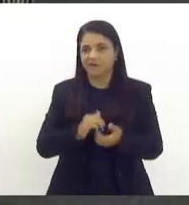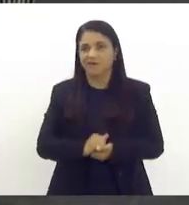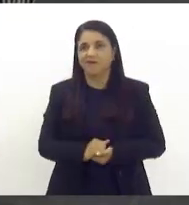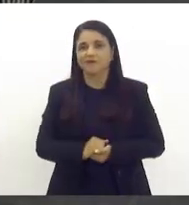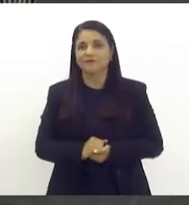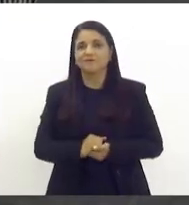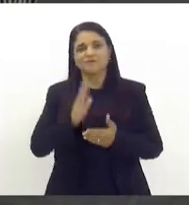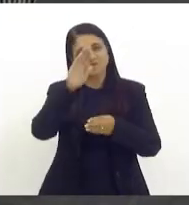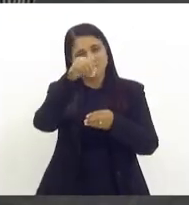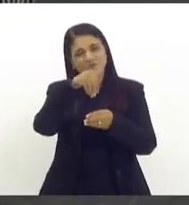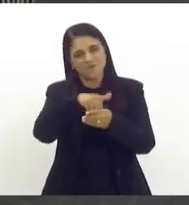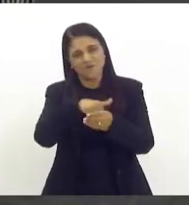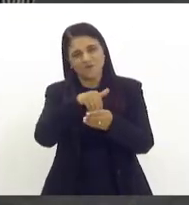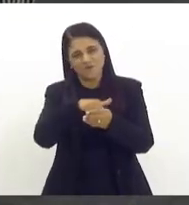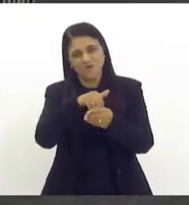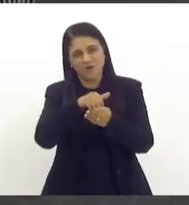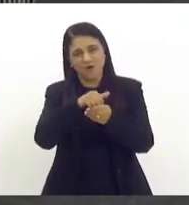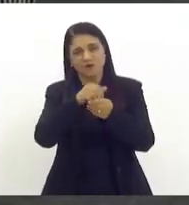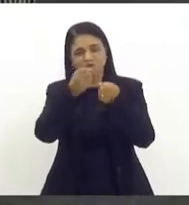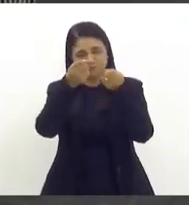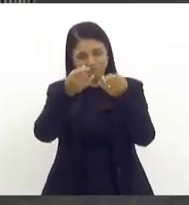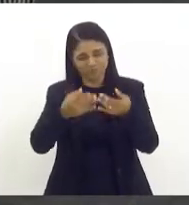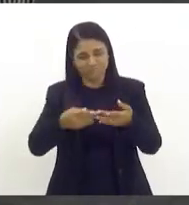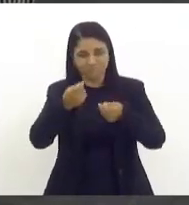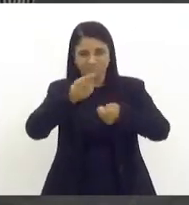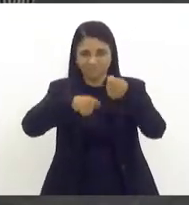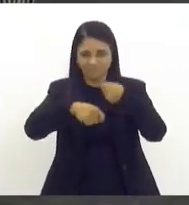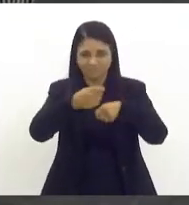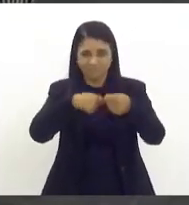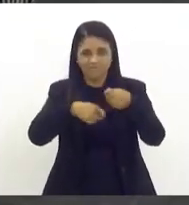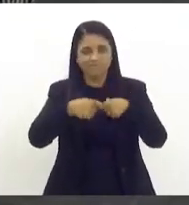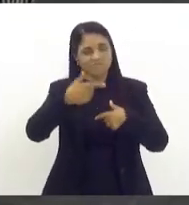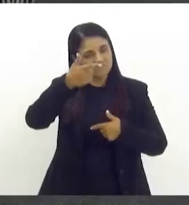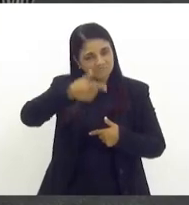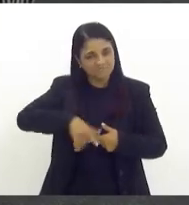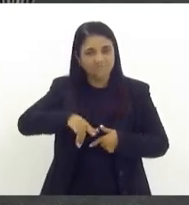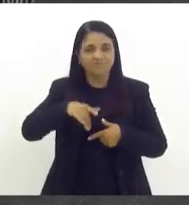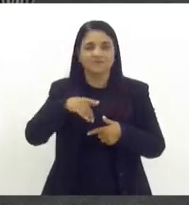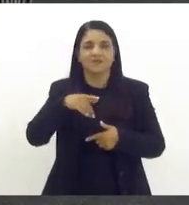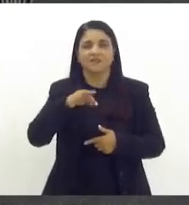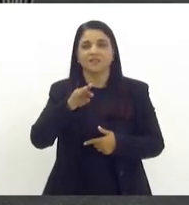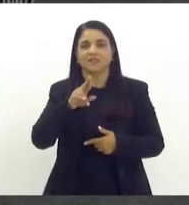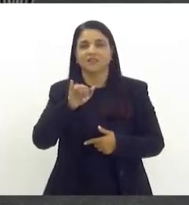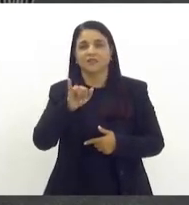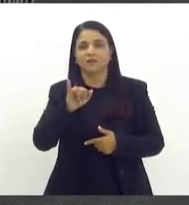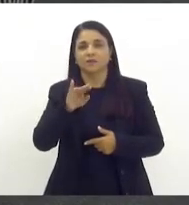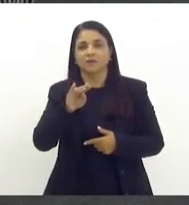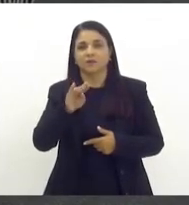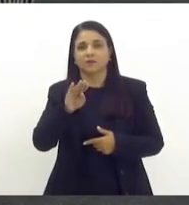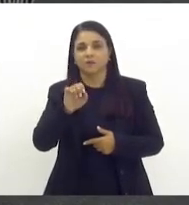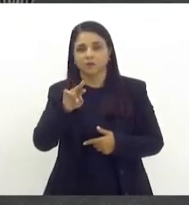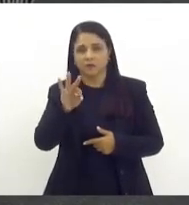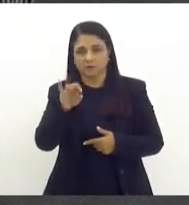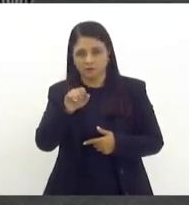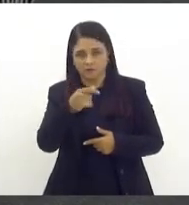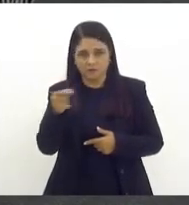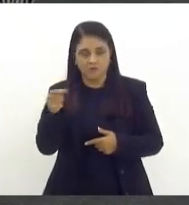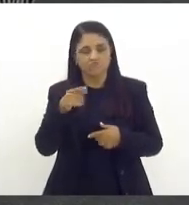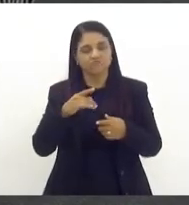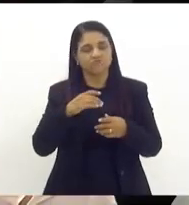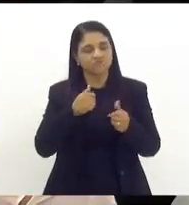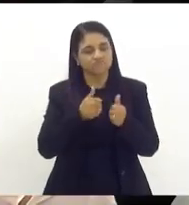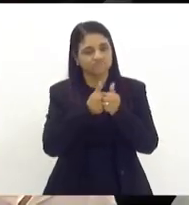meu voto eu explicitei na economia repito na tributação favorável comparecer da